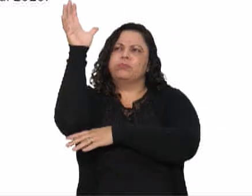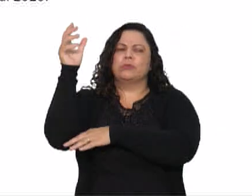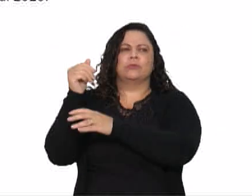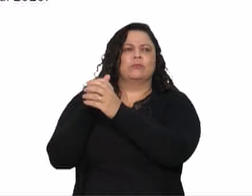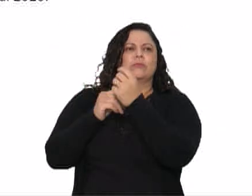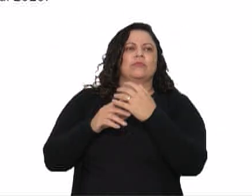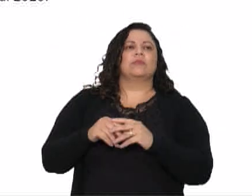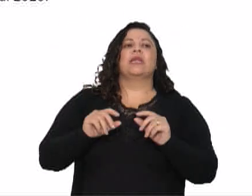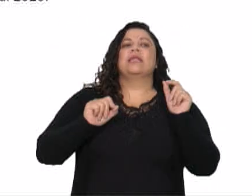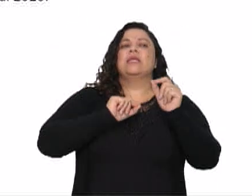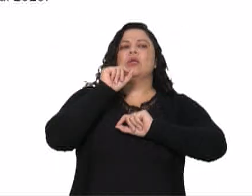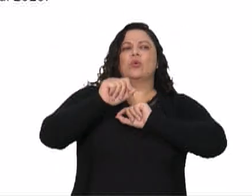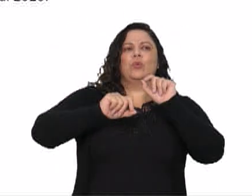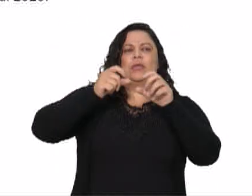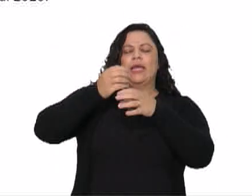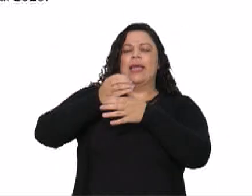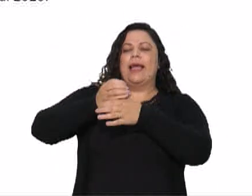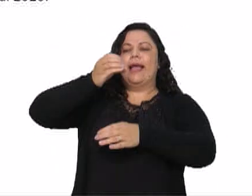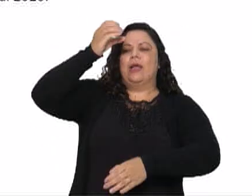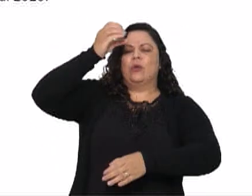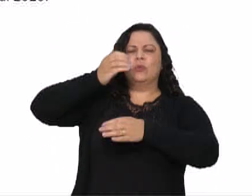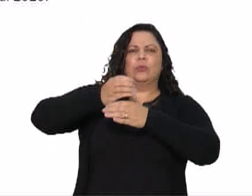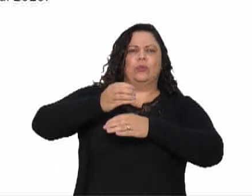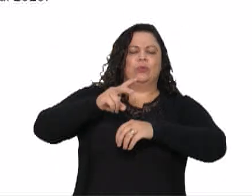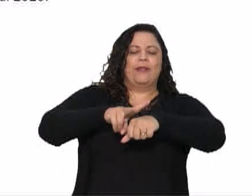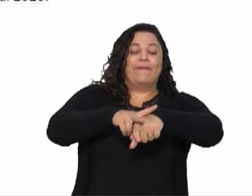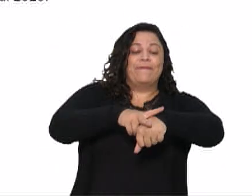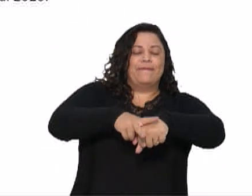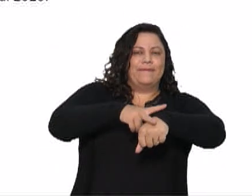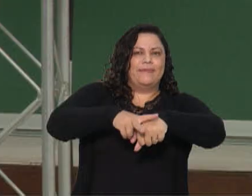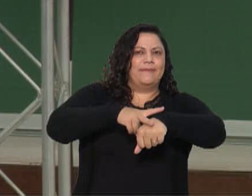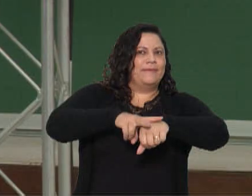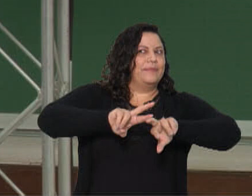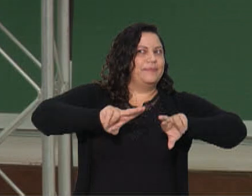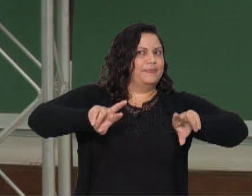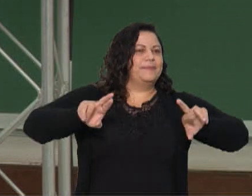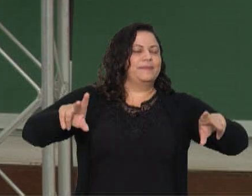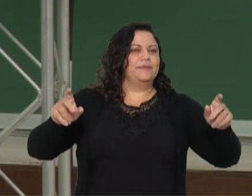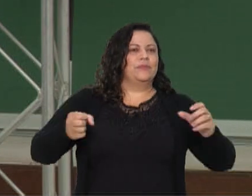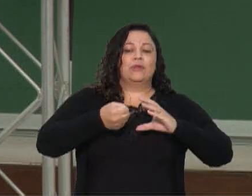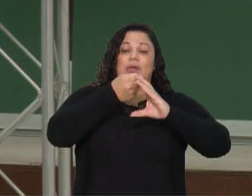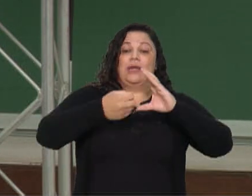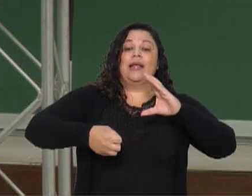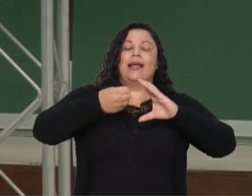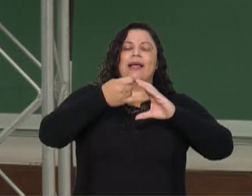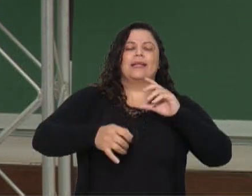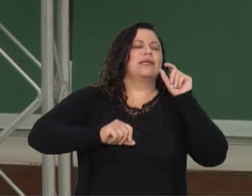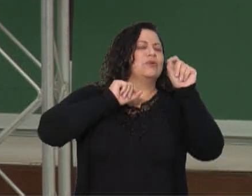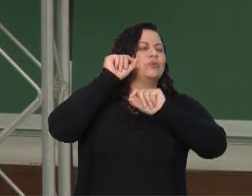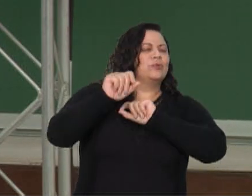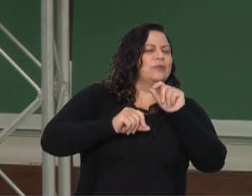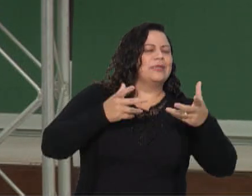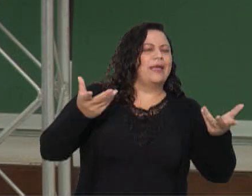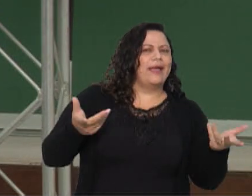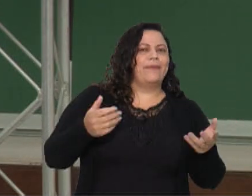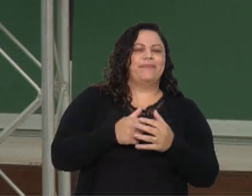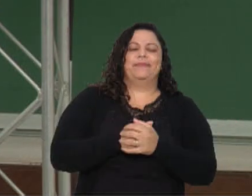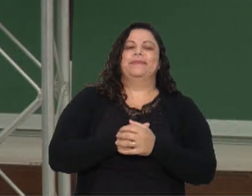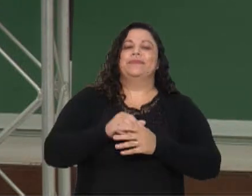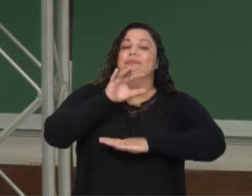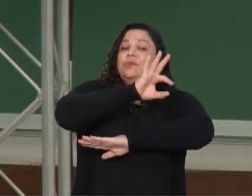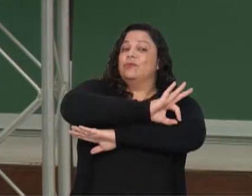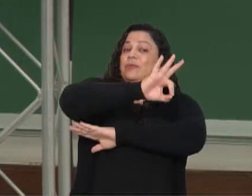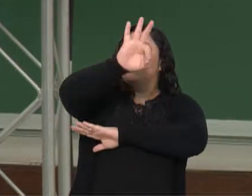mais retas, né? Vidraçaria, né? Então, são características do quê? De uma arquitetura,